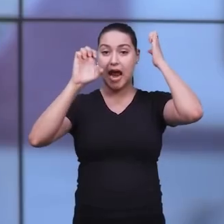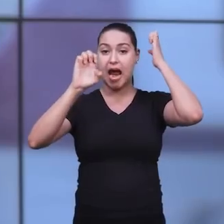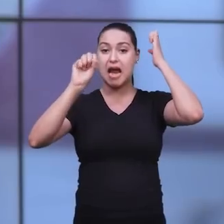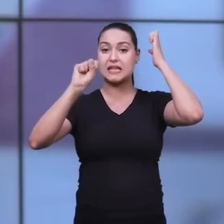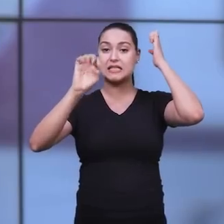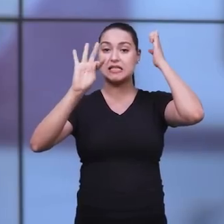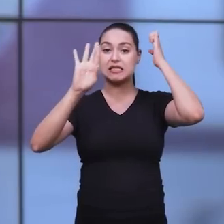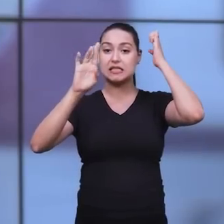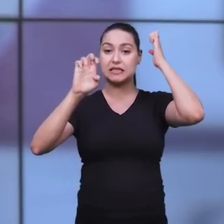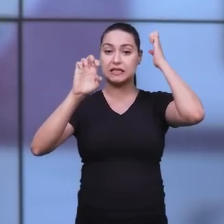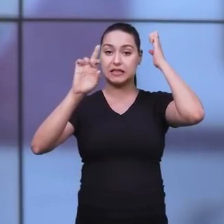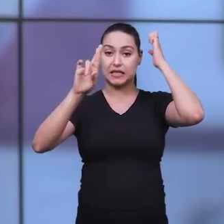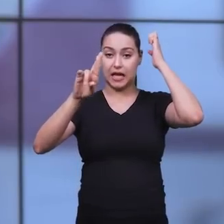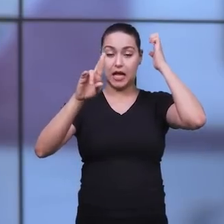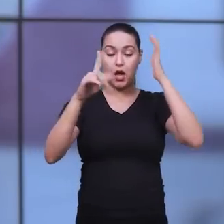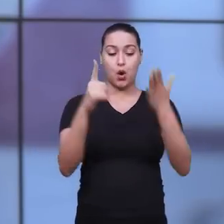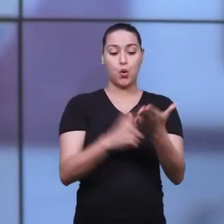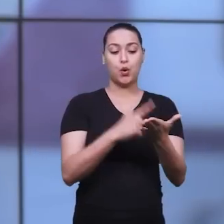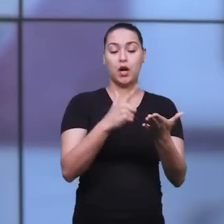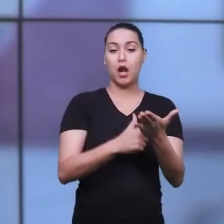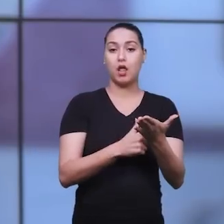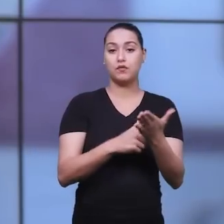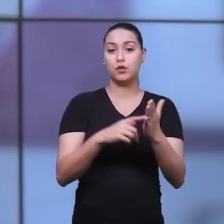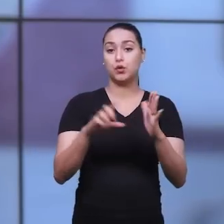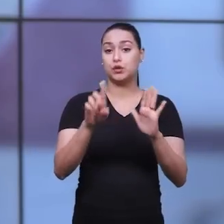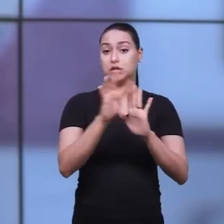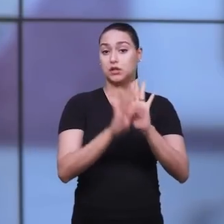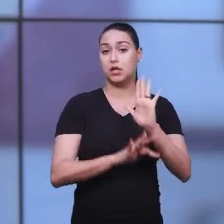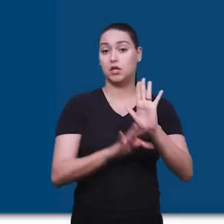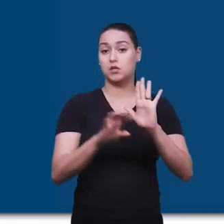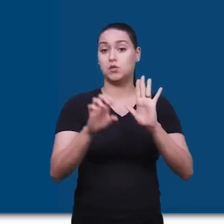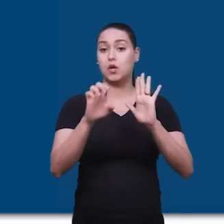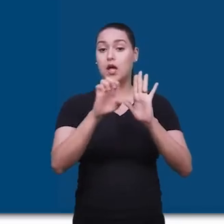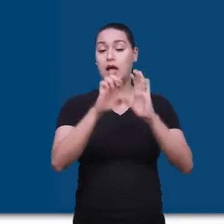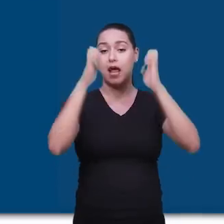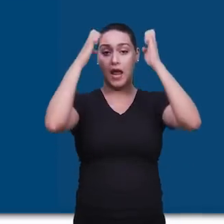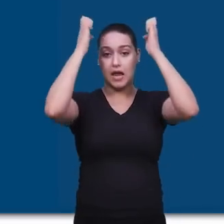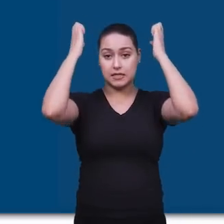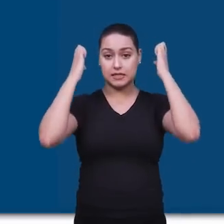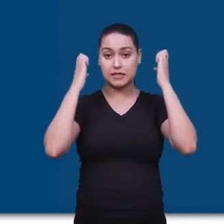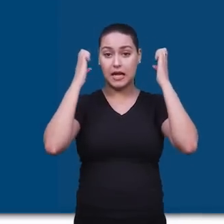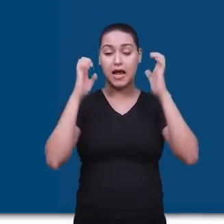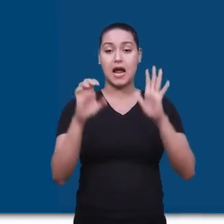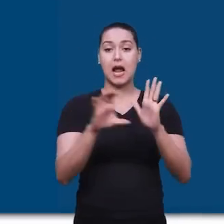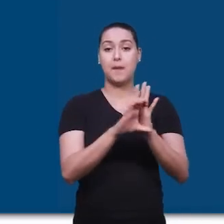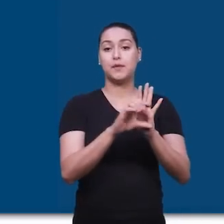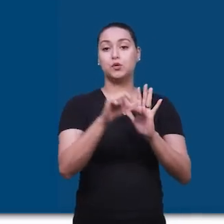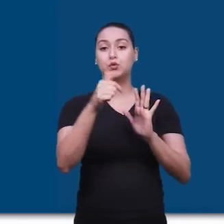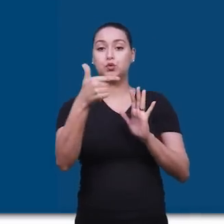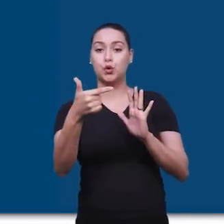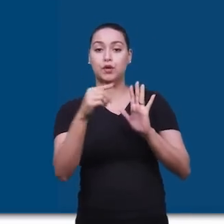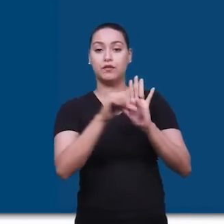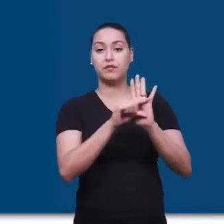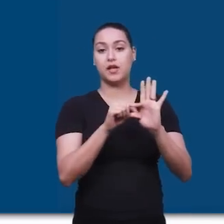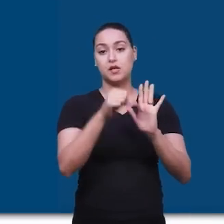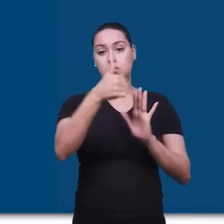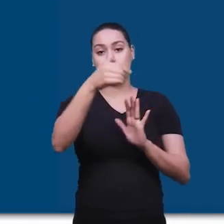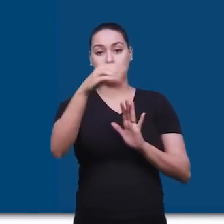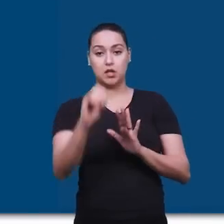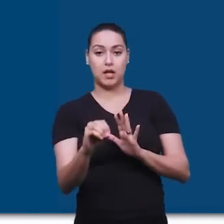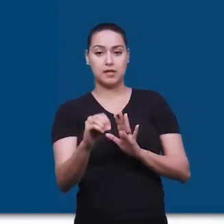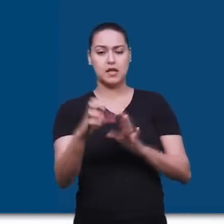o texto que nos acompanha se encontra em Esther 2:10. Esther, porém,